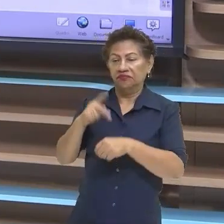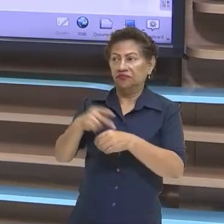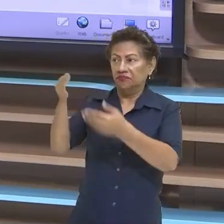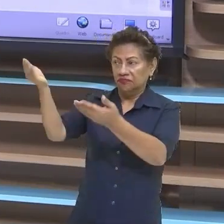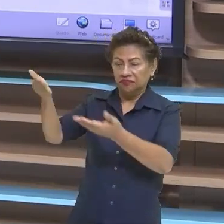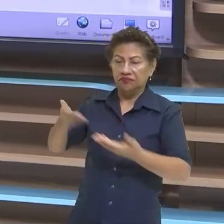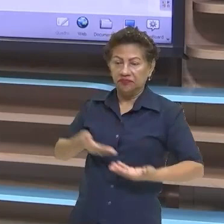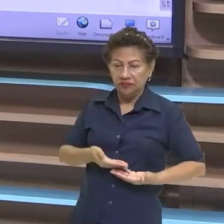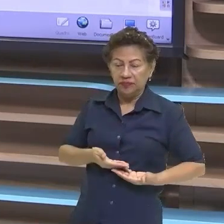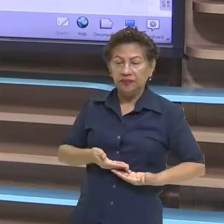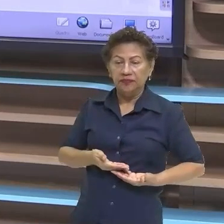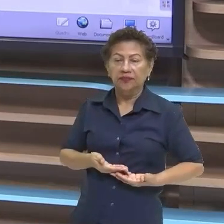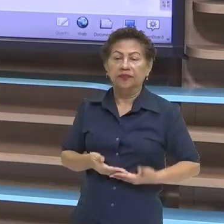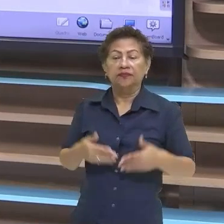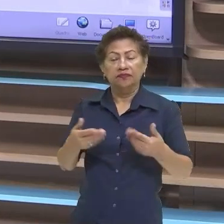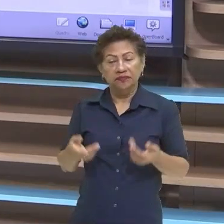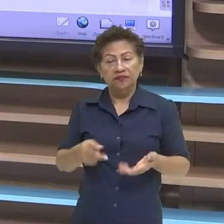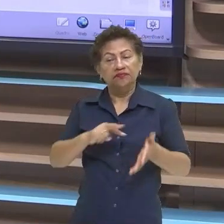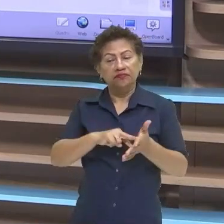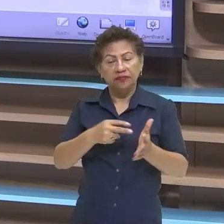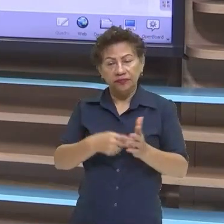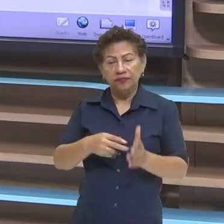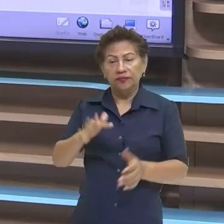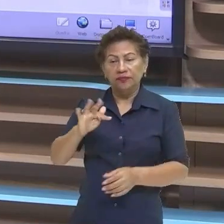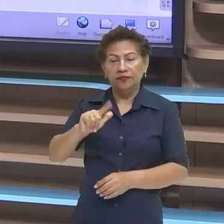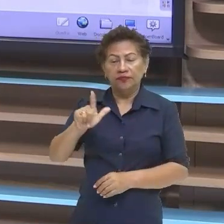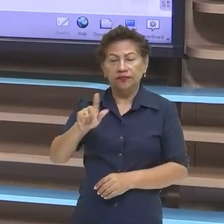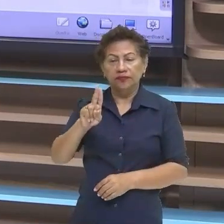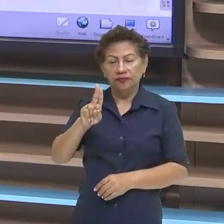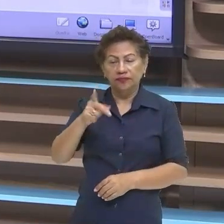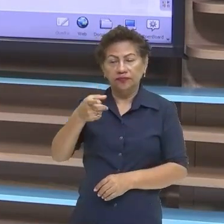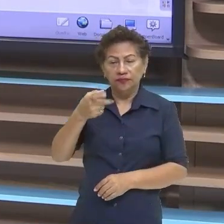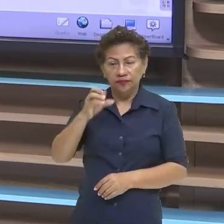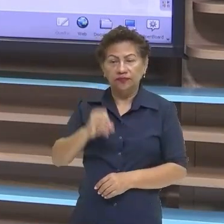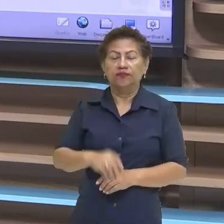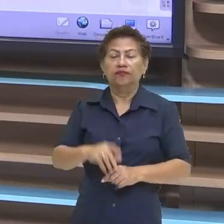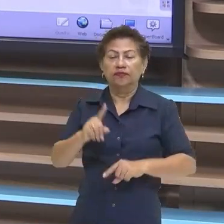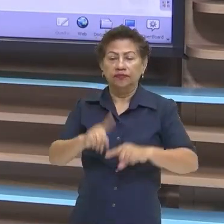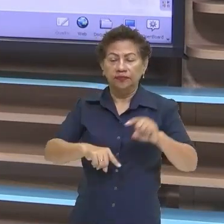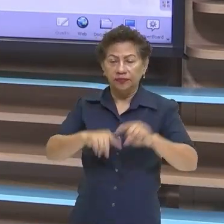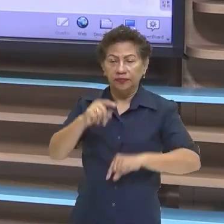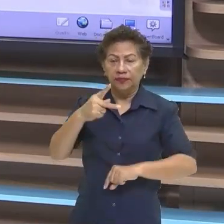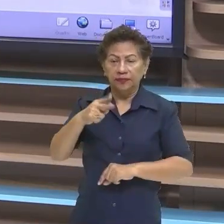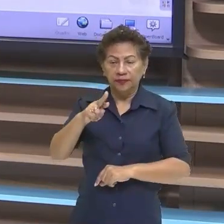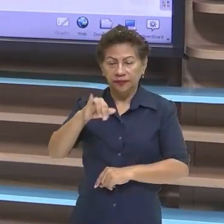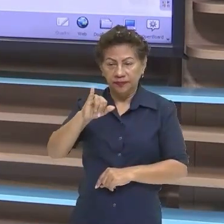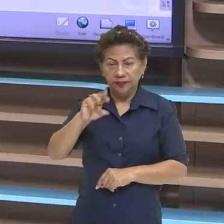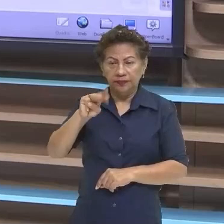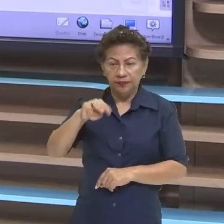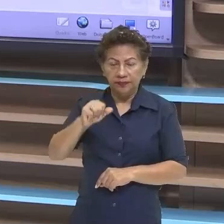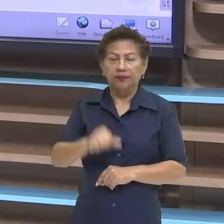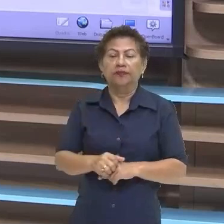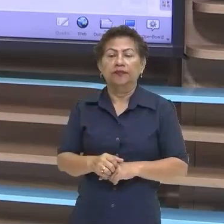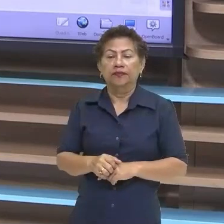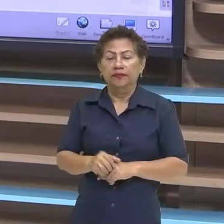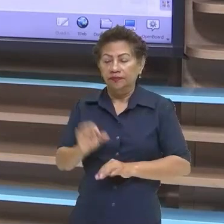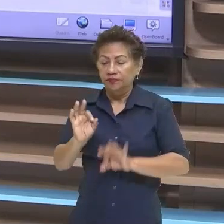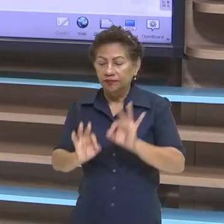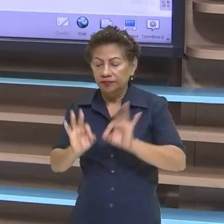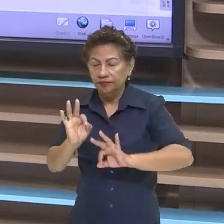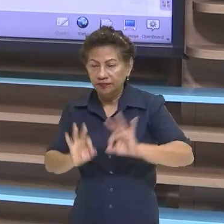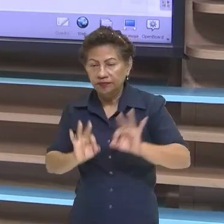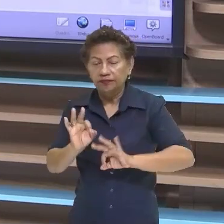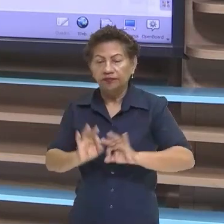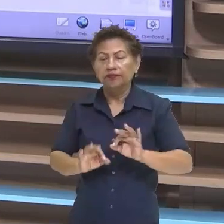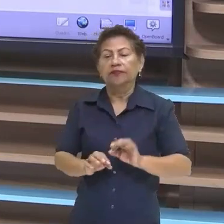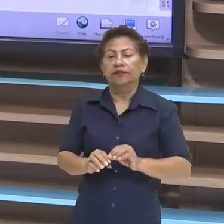esses fluxos, enviando aí essa matéria-prima, ou comercializando, né, o produto final de um país para